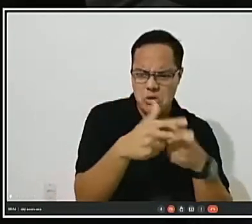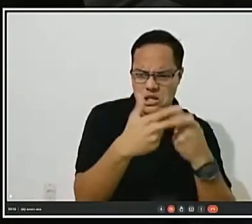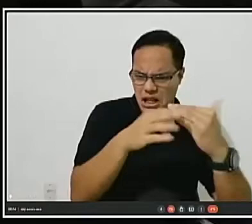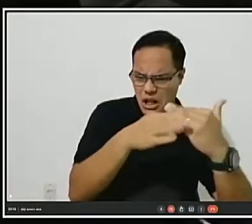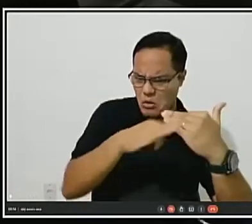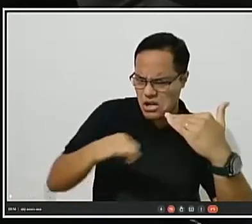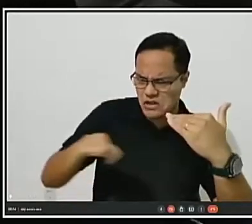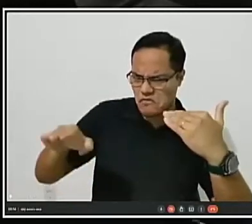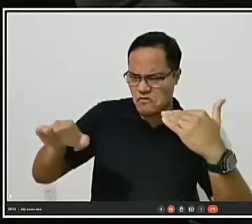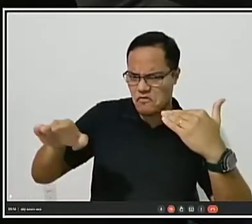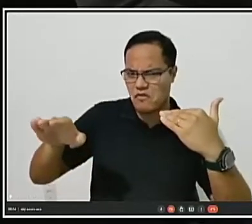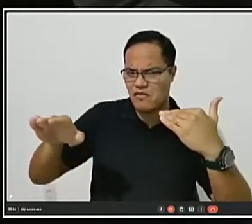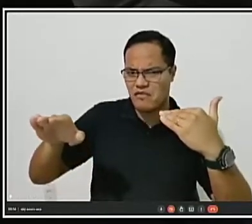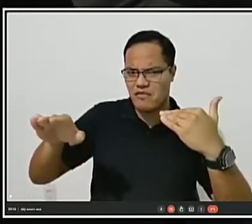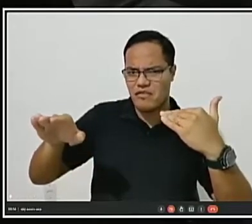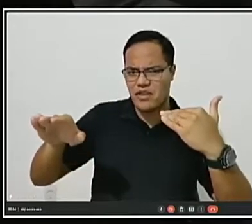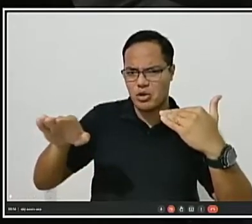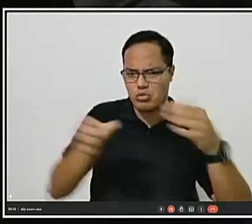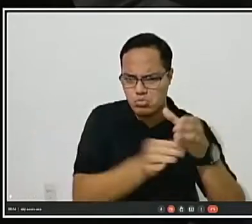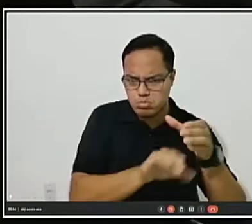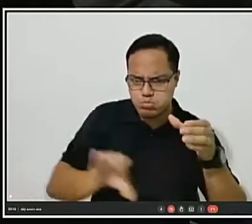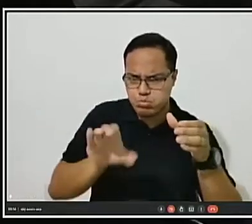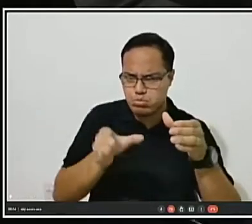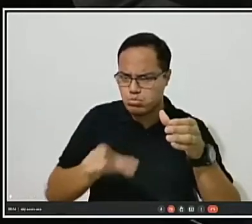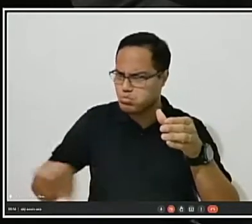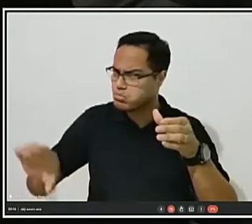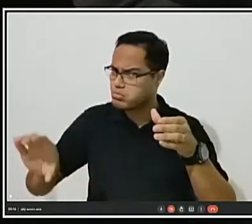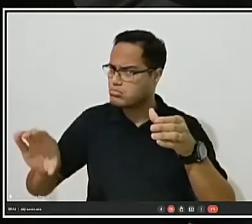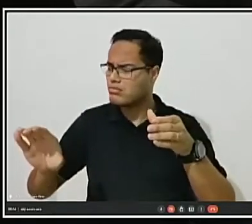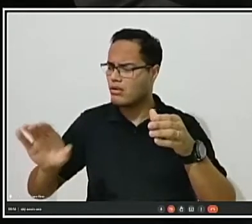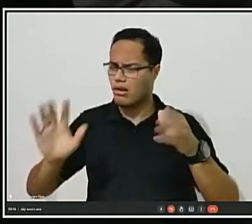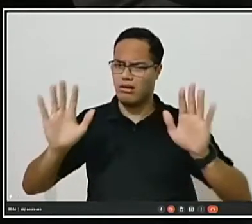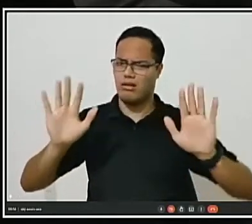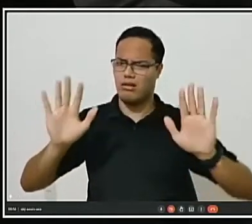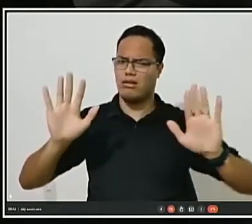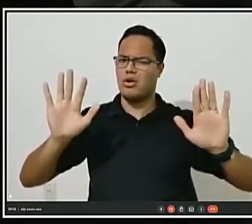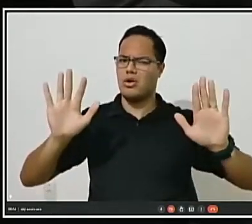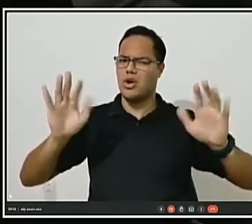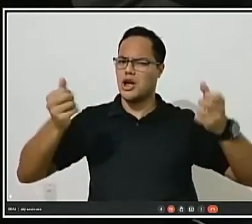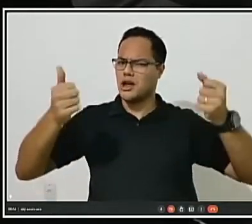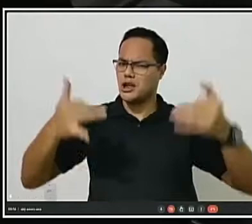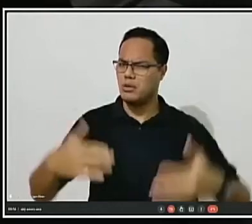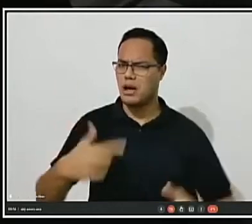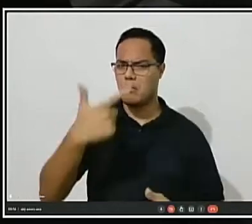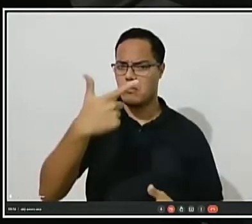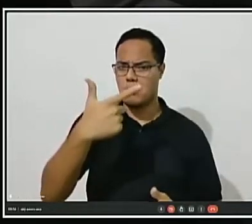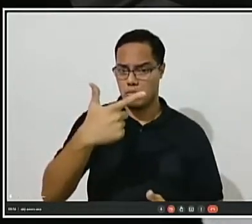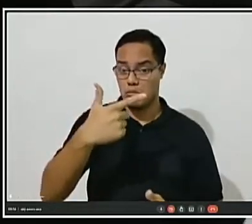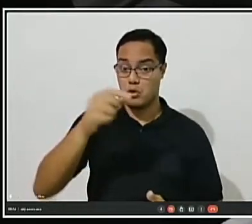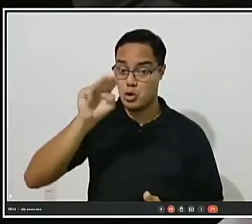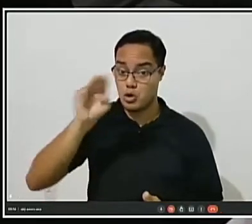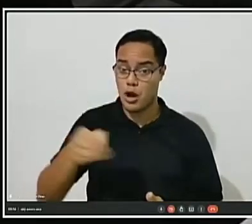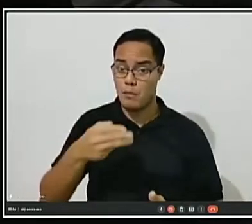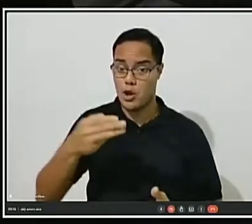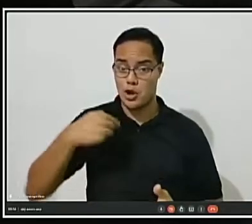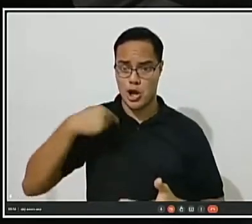os tubos. Olha, gente, falo para vocês uma coisa. Por 2 milhões eu puxo com a minha caminhonete, aqueles entulhos que estão